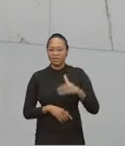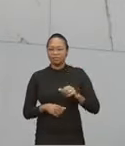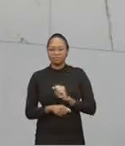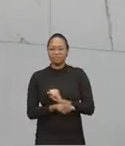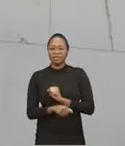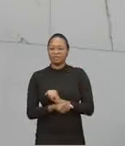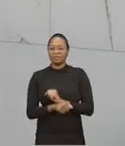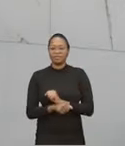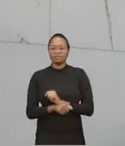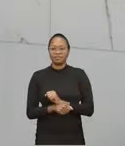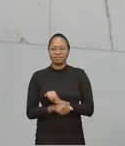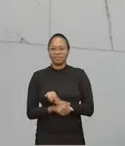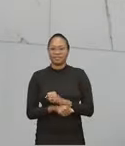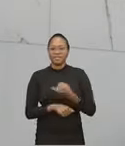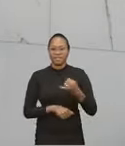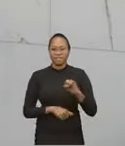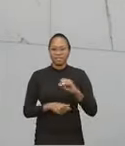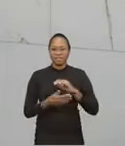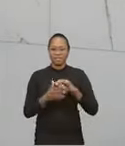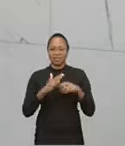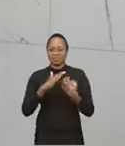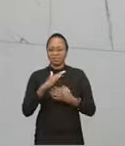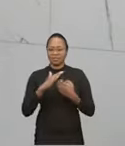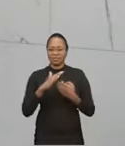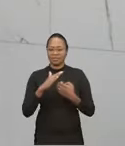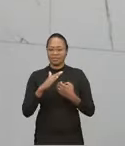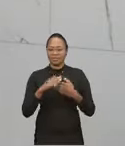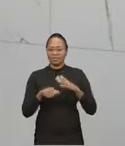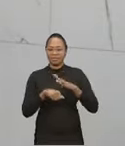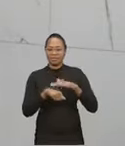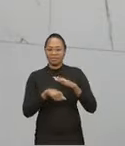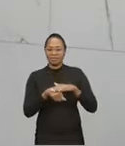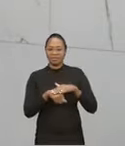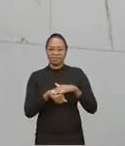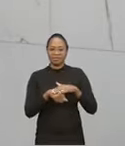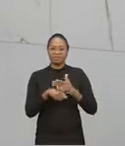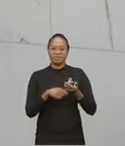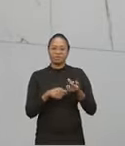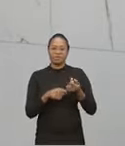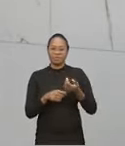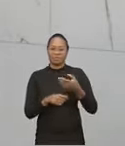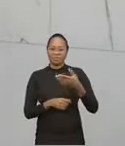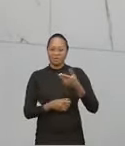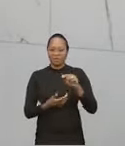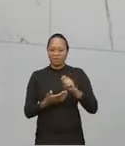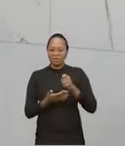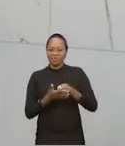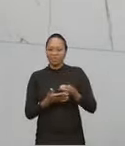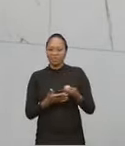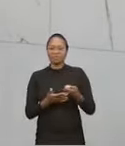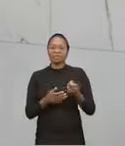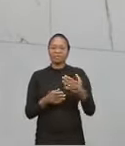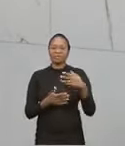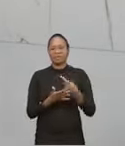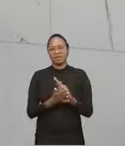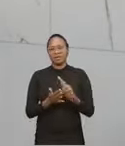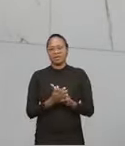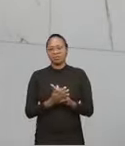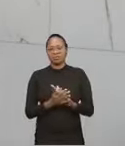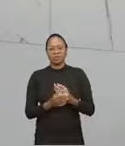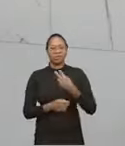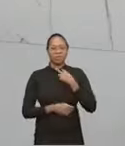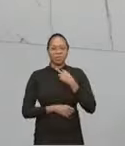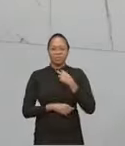espera. Então, se a empresa não fez a prestação de conta, ela está errada. O secretário tem que ir para cima logo, não esperar esse